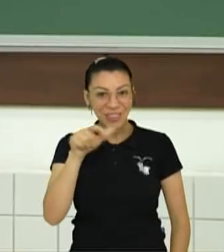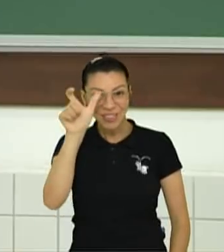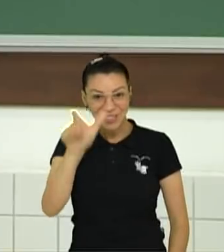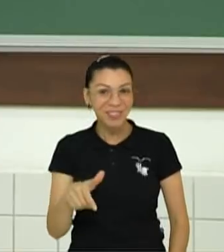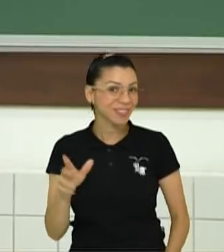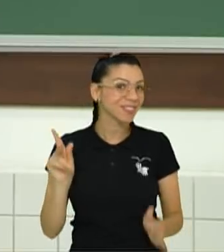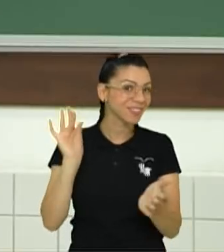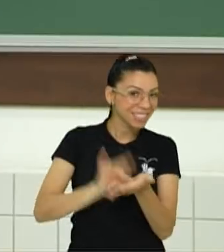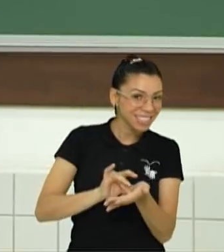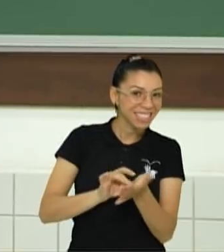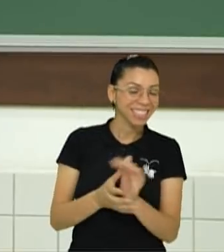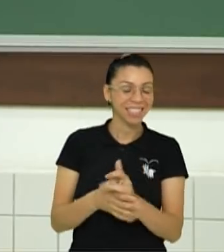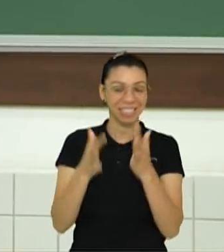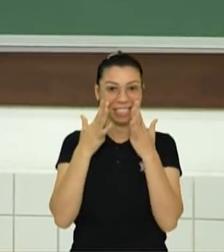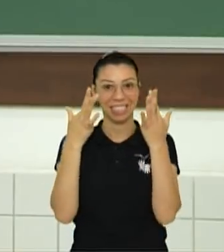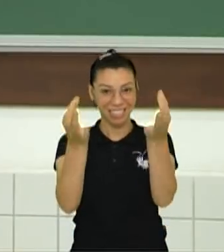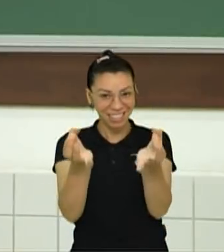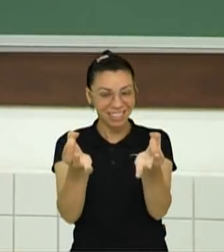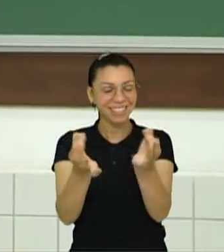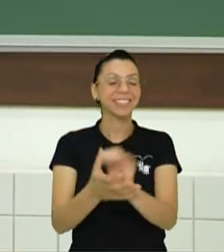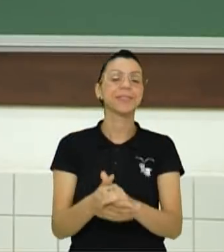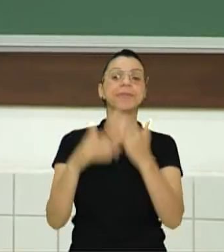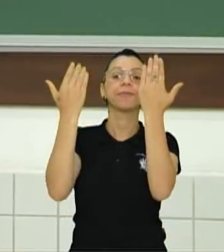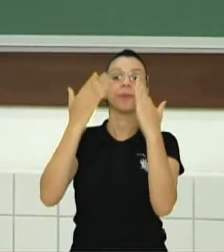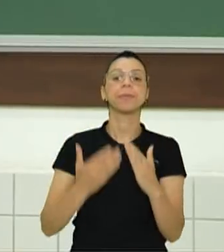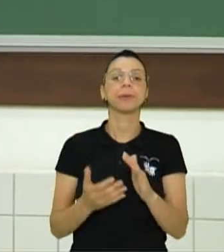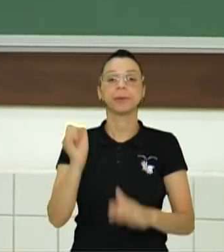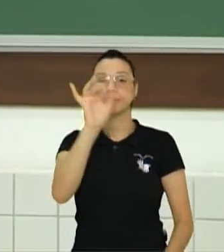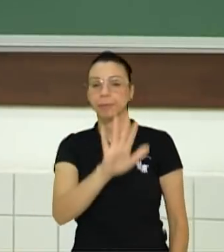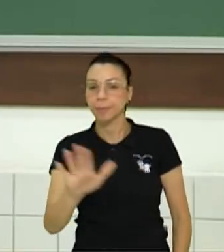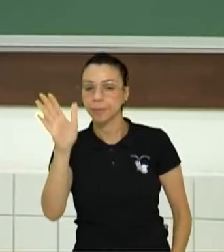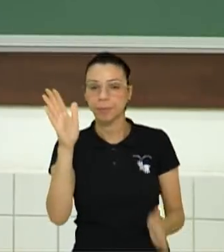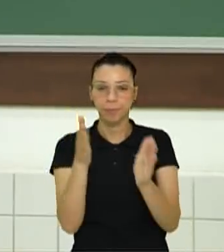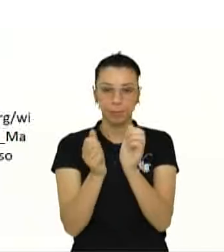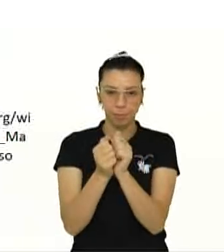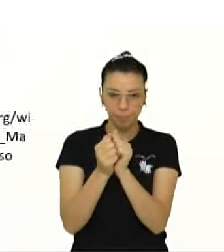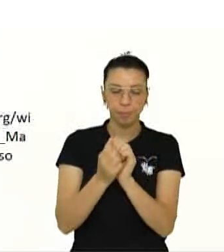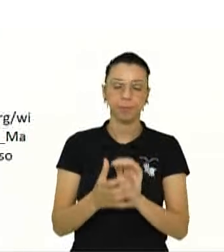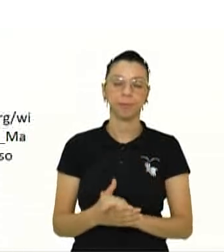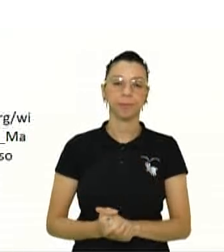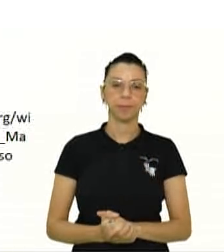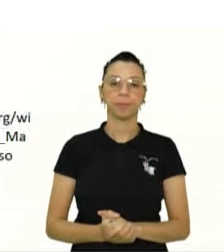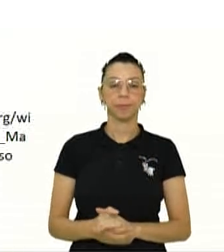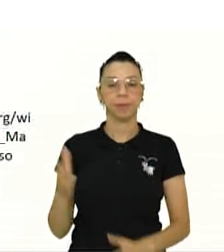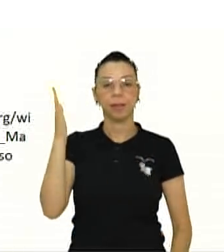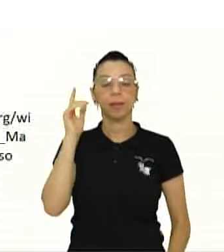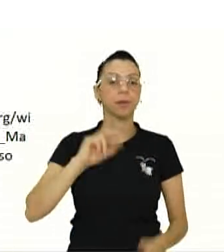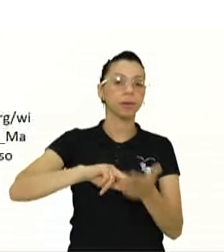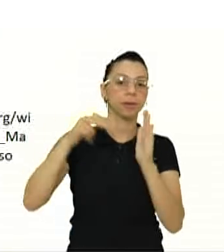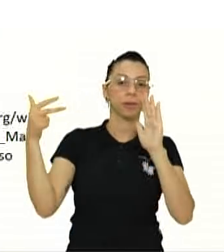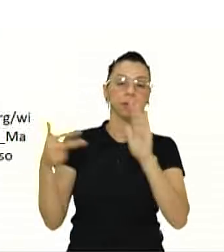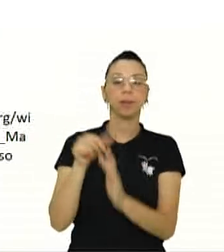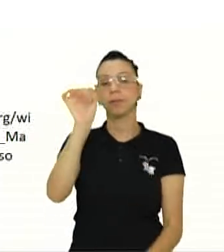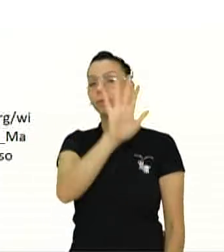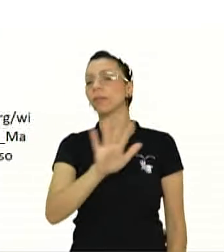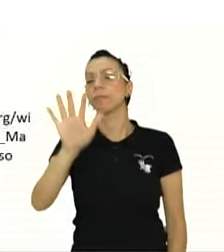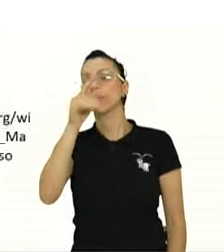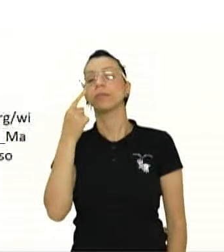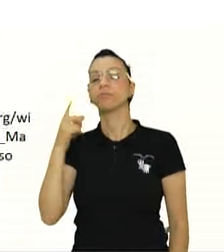nossa aula, olhos atentos. Vamos analisar esse slide junto comigo. Você saberia dizer do que se trata essa imagem?